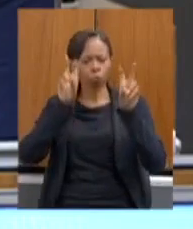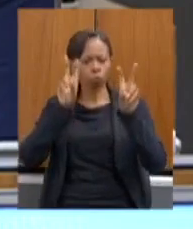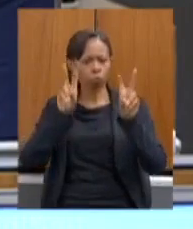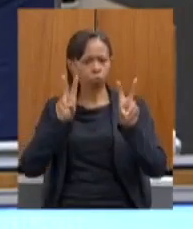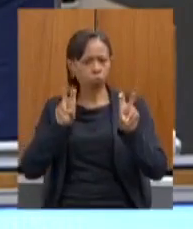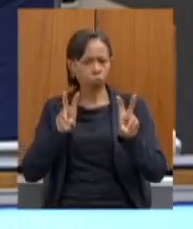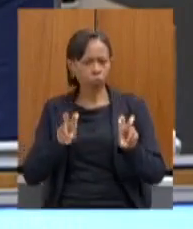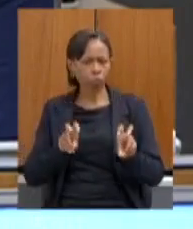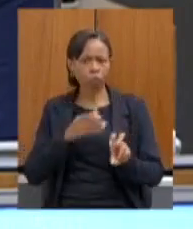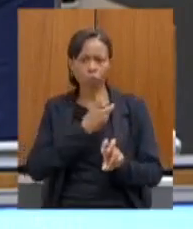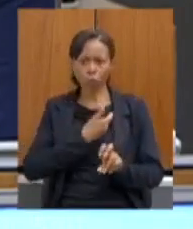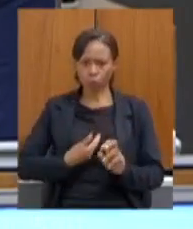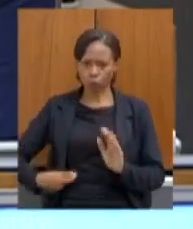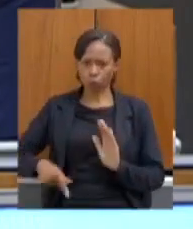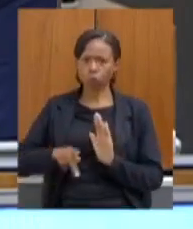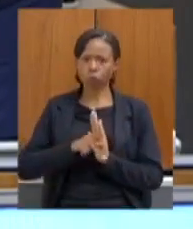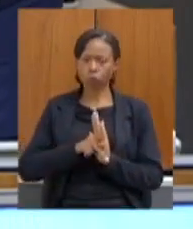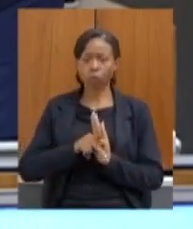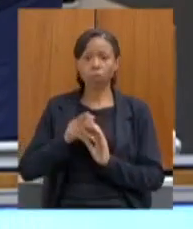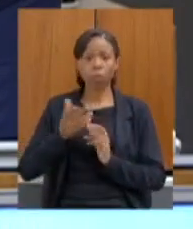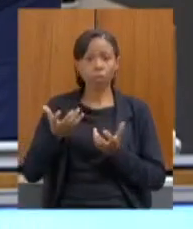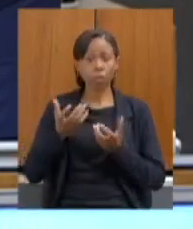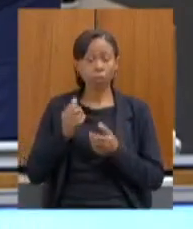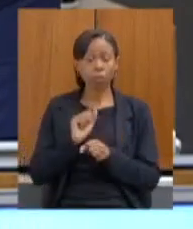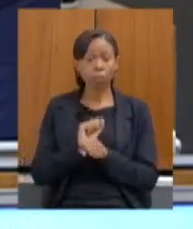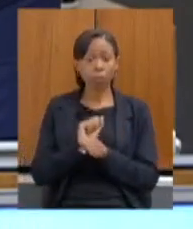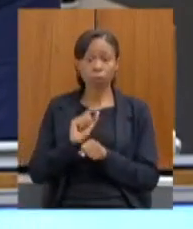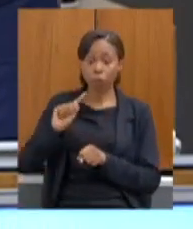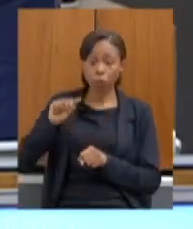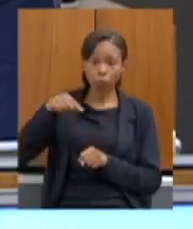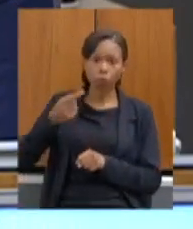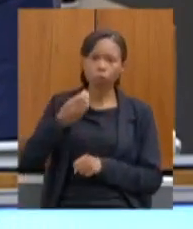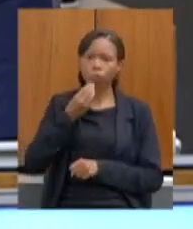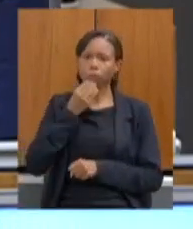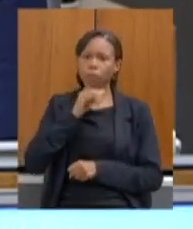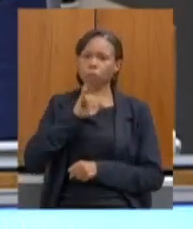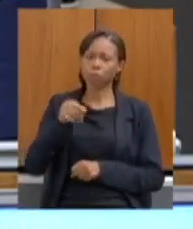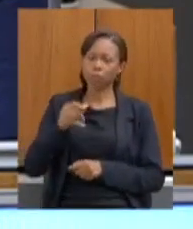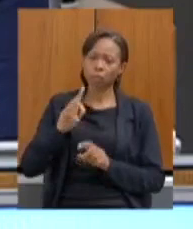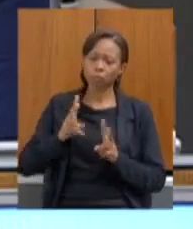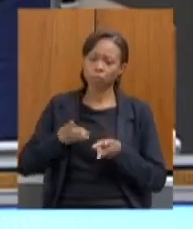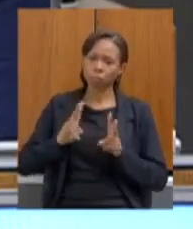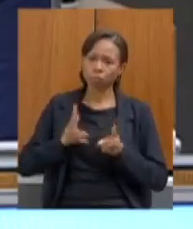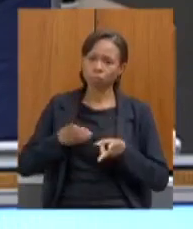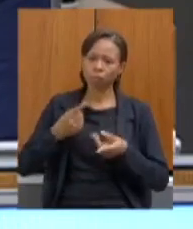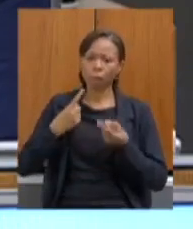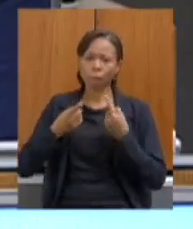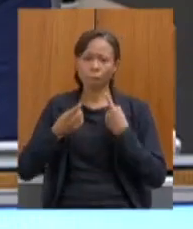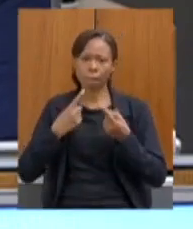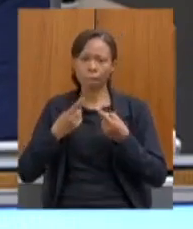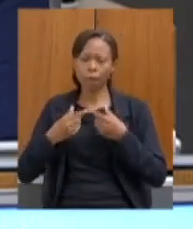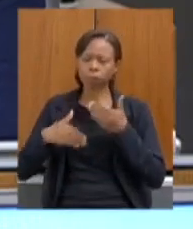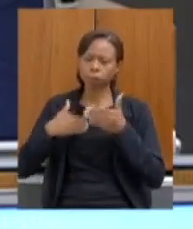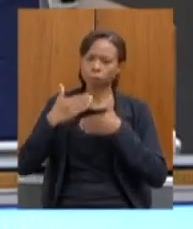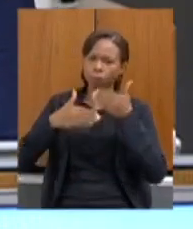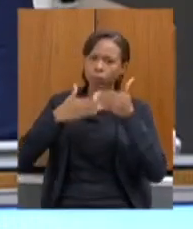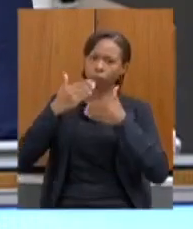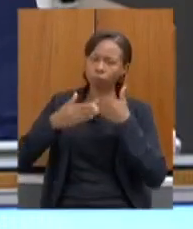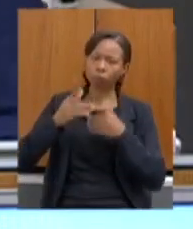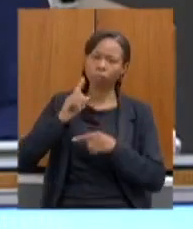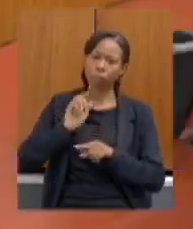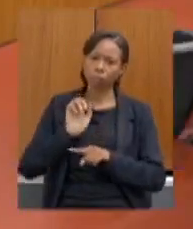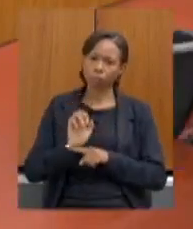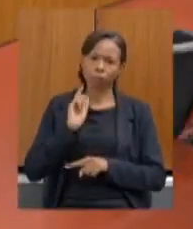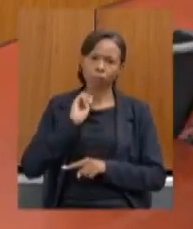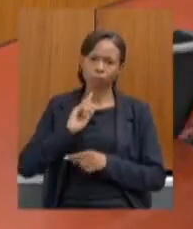e aguardo a nossa próxima oportunidade de sempre seguir dialogando e discutindo e construindo para o Estado de Minas Gerais. Muito obrigado